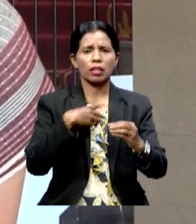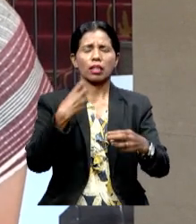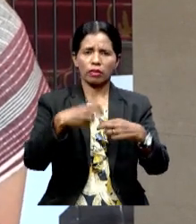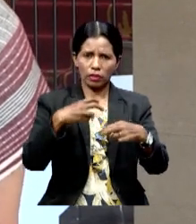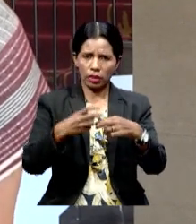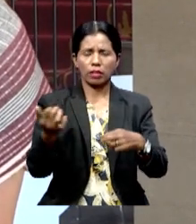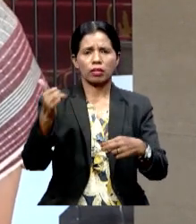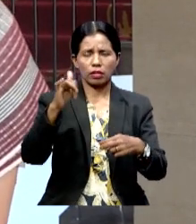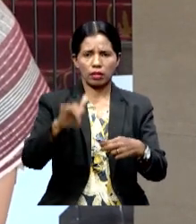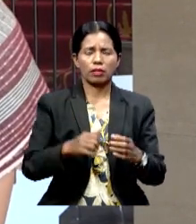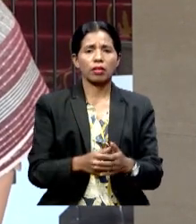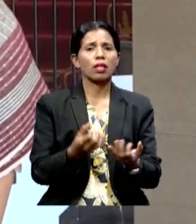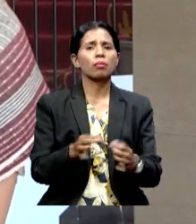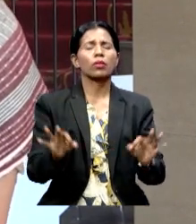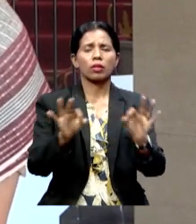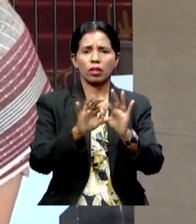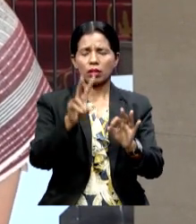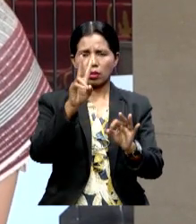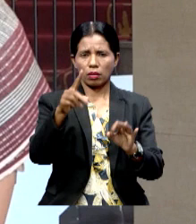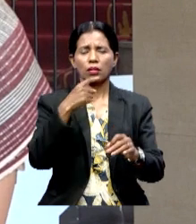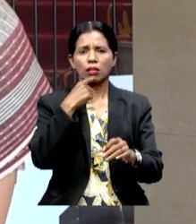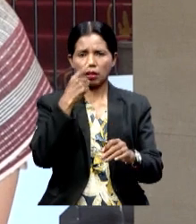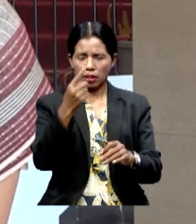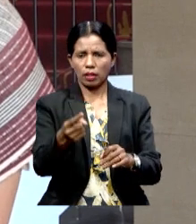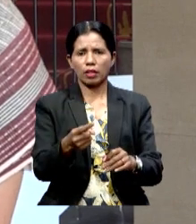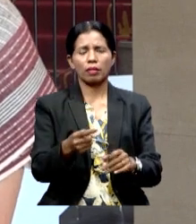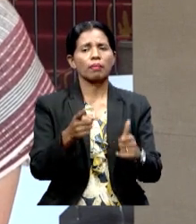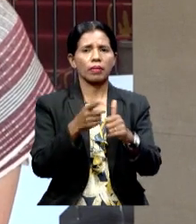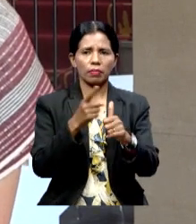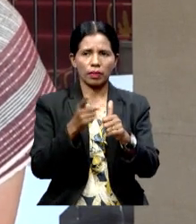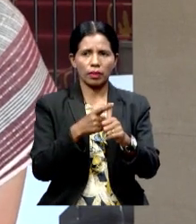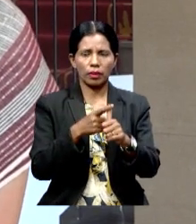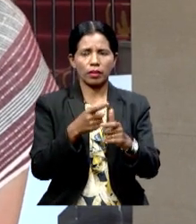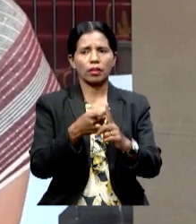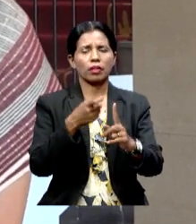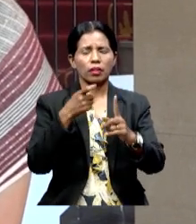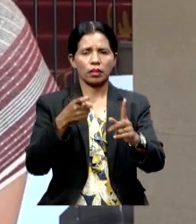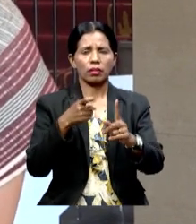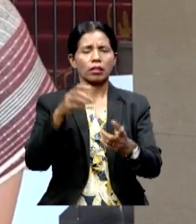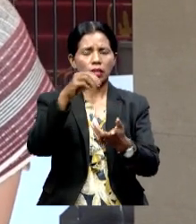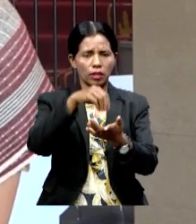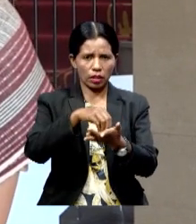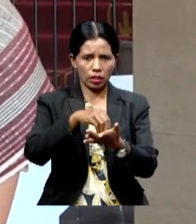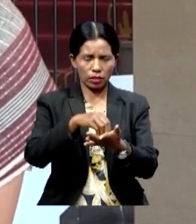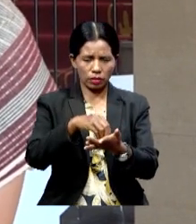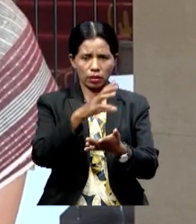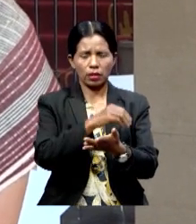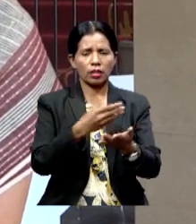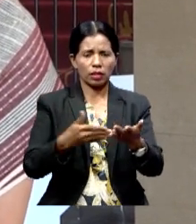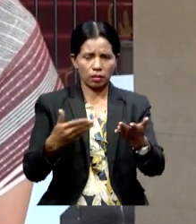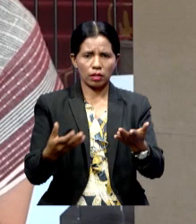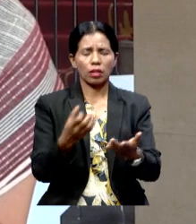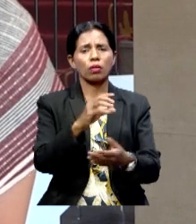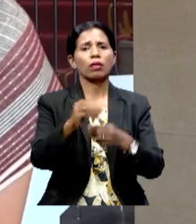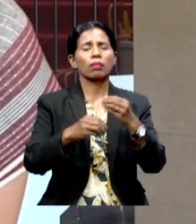bele. Faktores importante rua mako ini expressa katak primero liu-liu ba kria kondisaun ba investimento setor privado